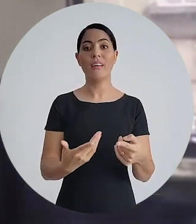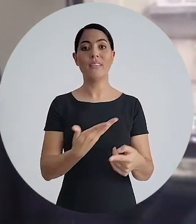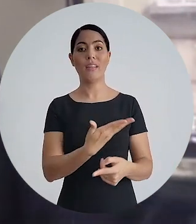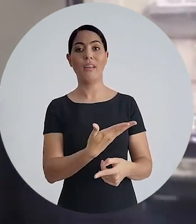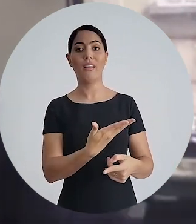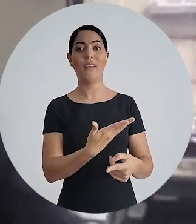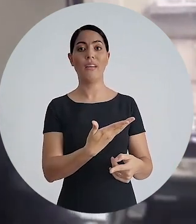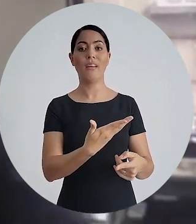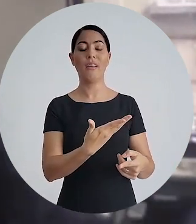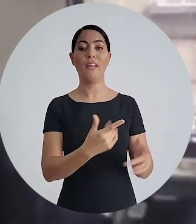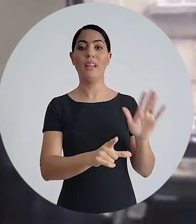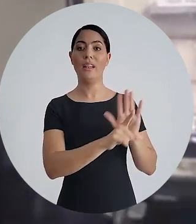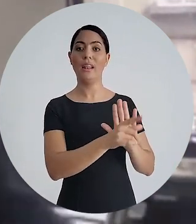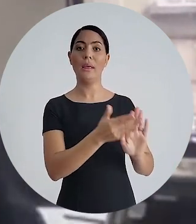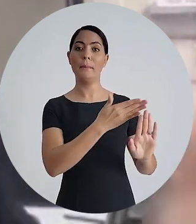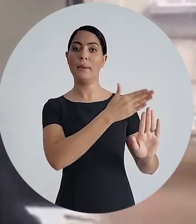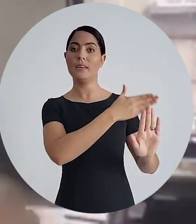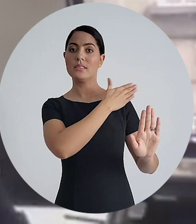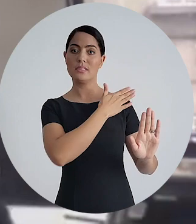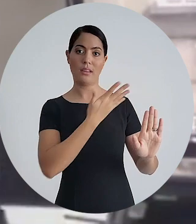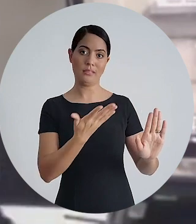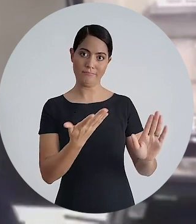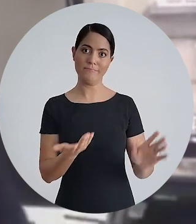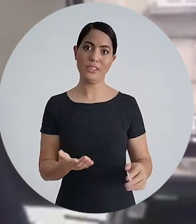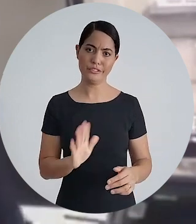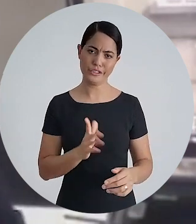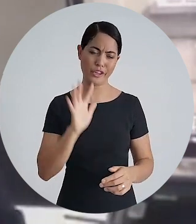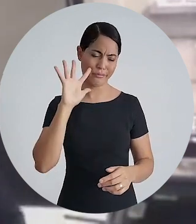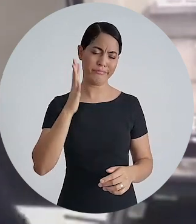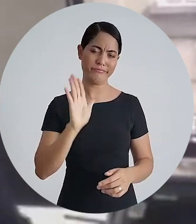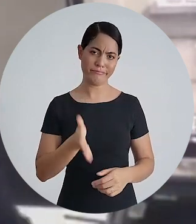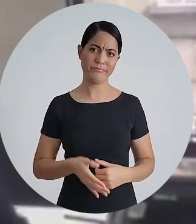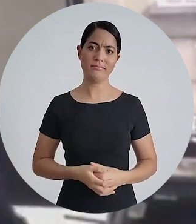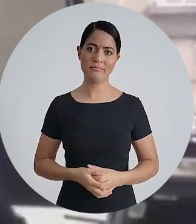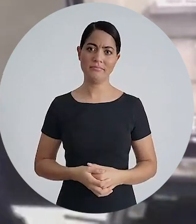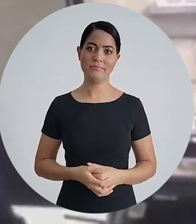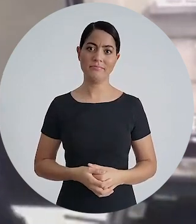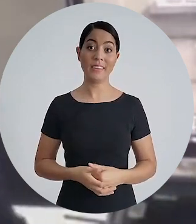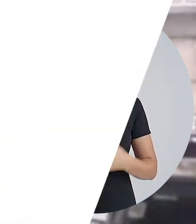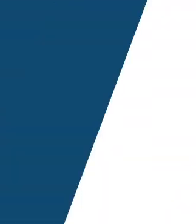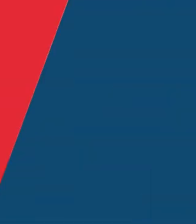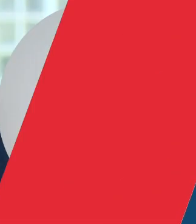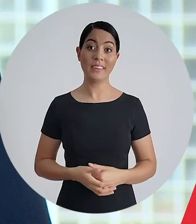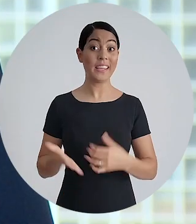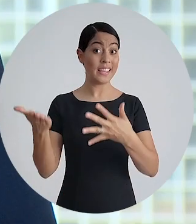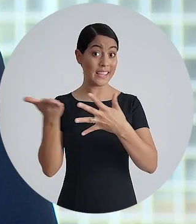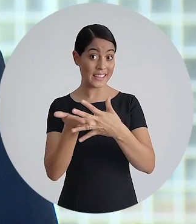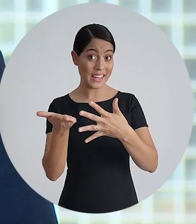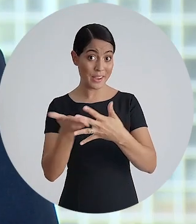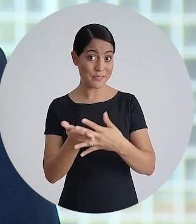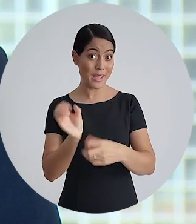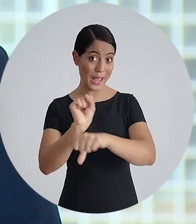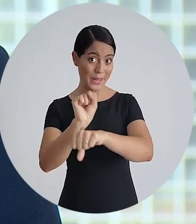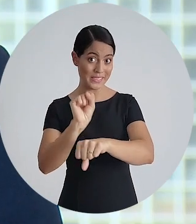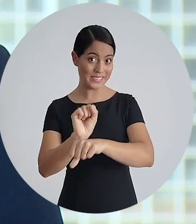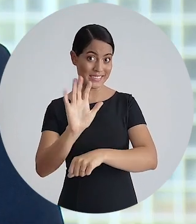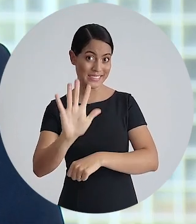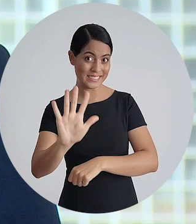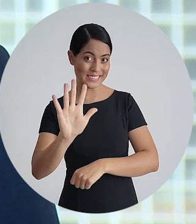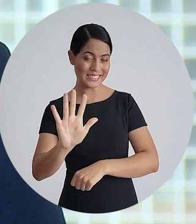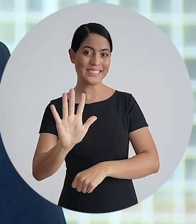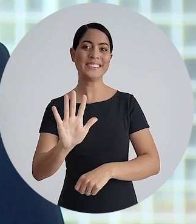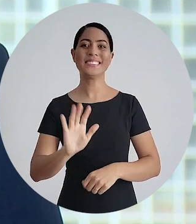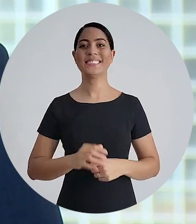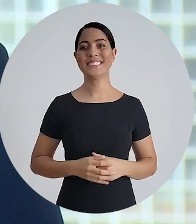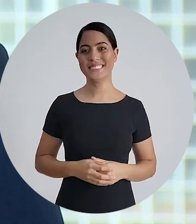de interpretação ou de legislação passada que já foi superado. Nós vamos para o intervalo